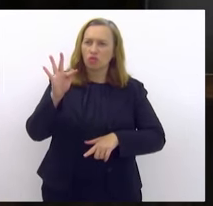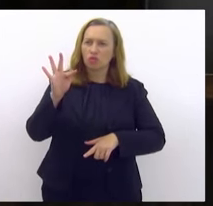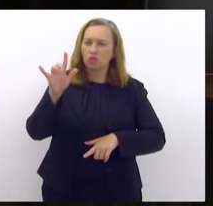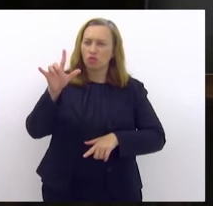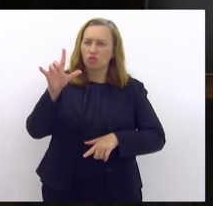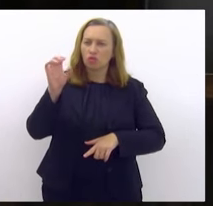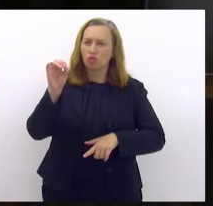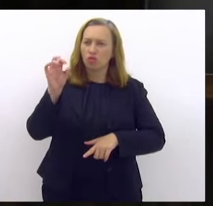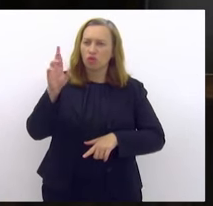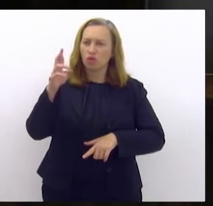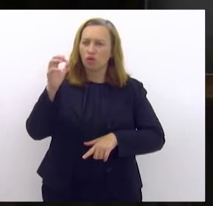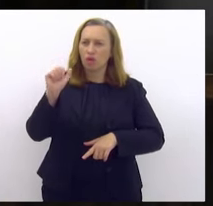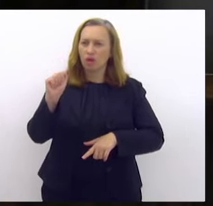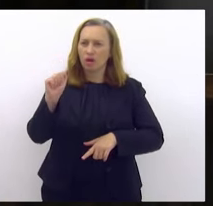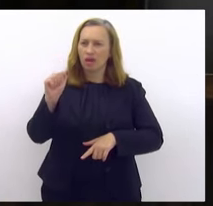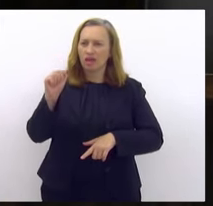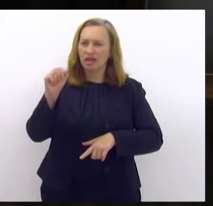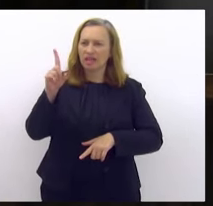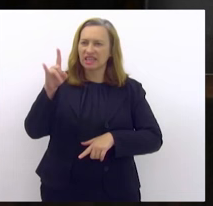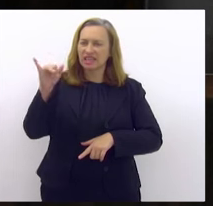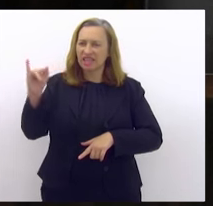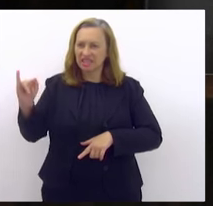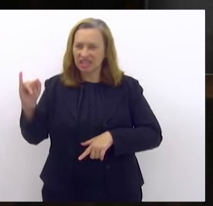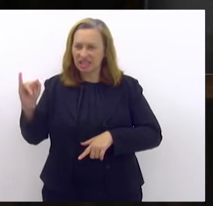a Flora Dani